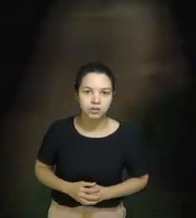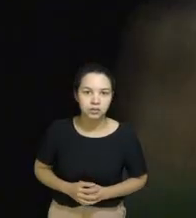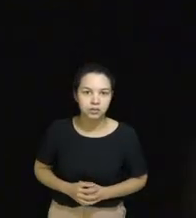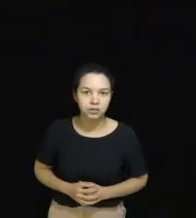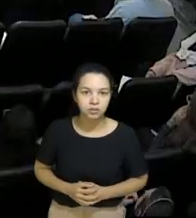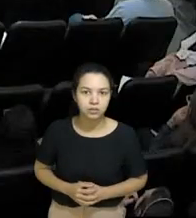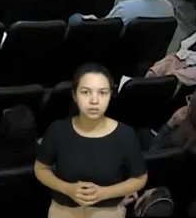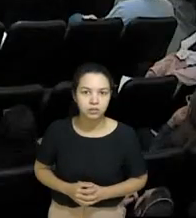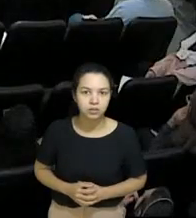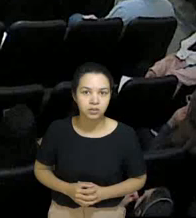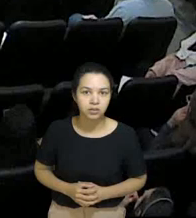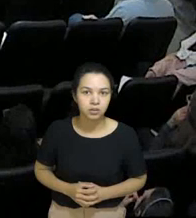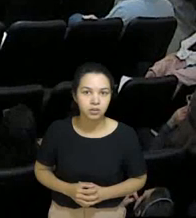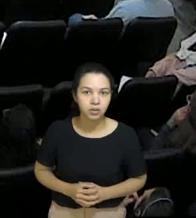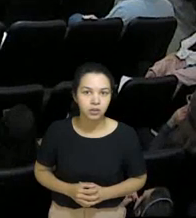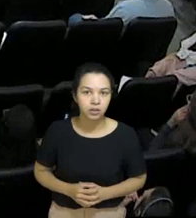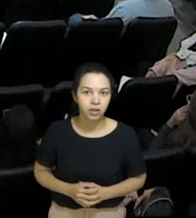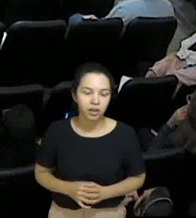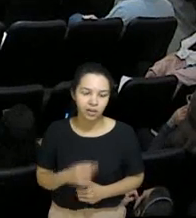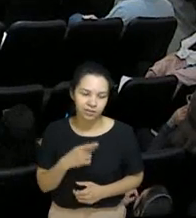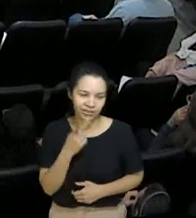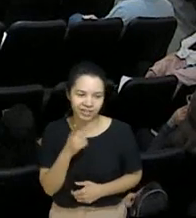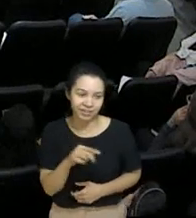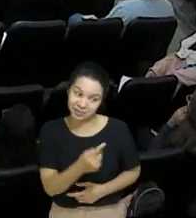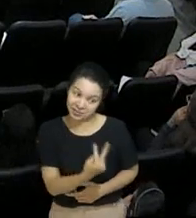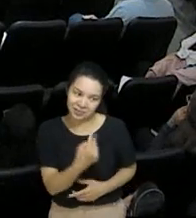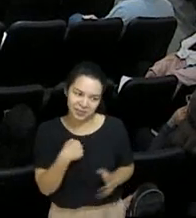Não falei, mas já que você olhou para mim, eu vou falar.